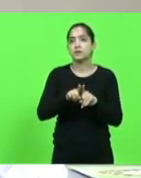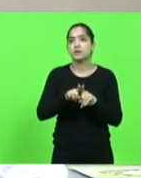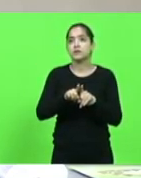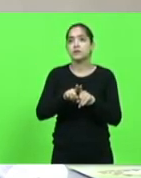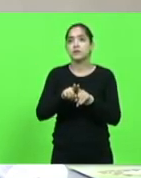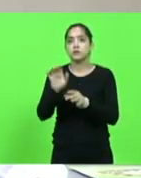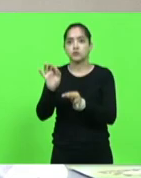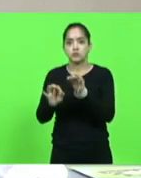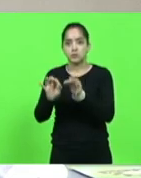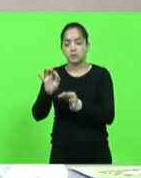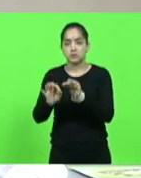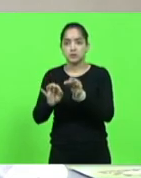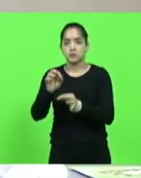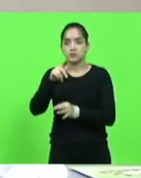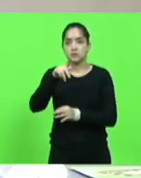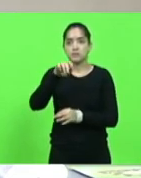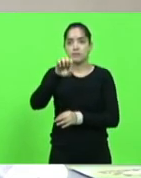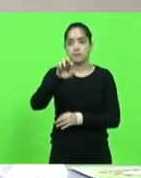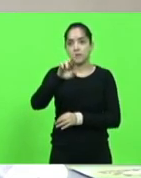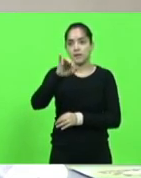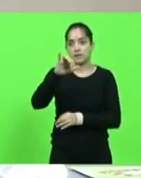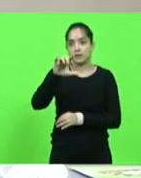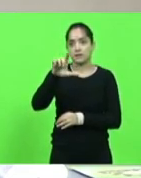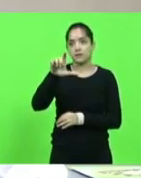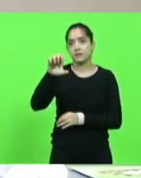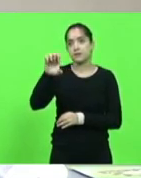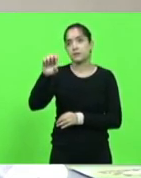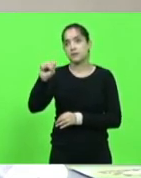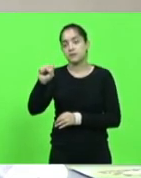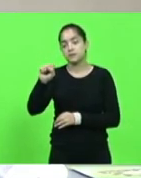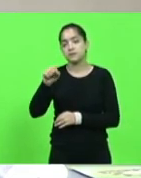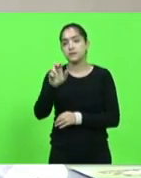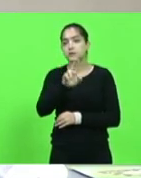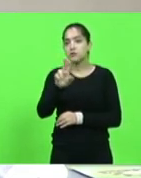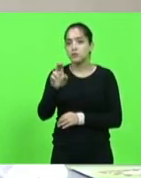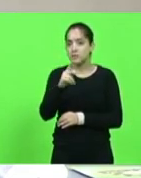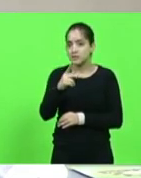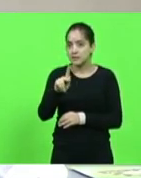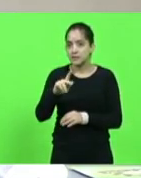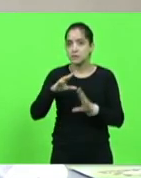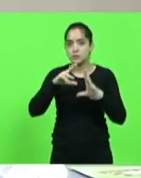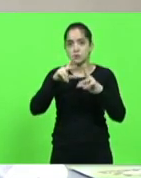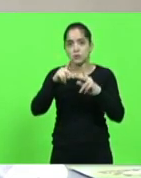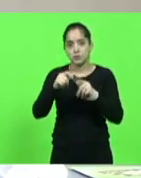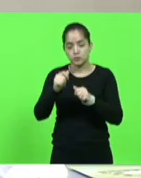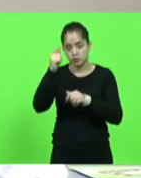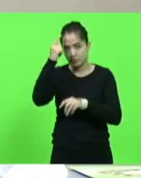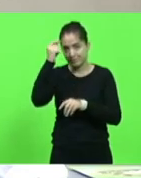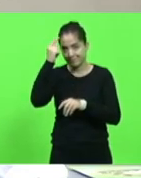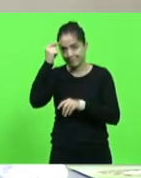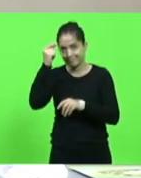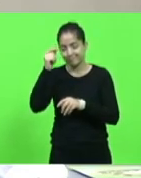Périx Prati. Em nome deles, saúdo a todos os acadêmicos